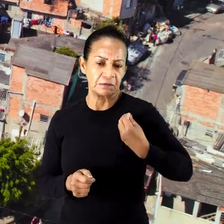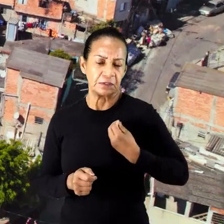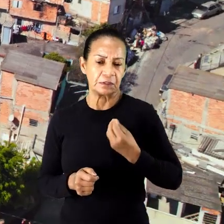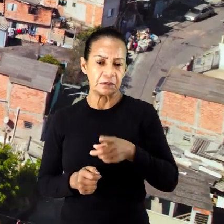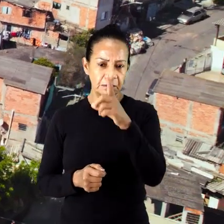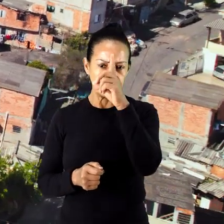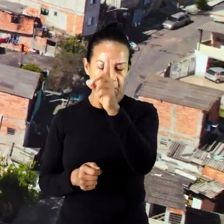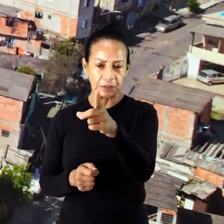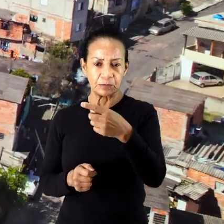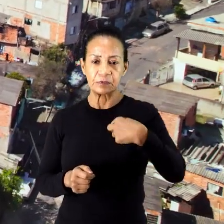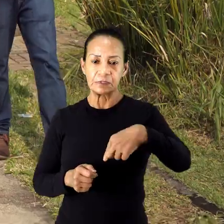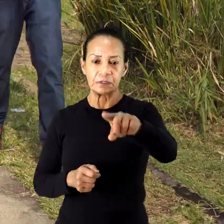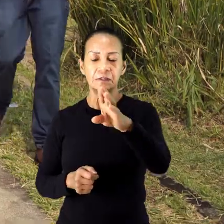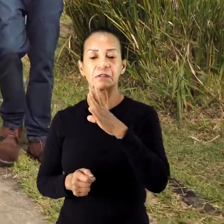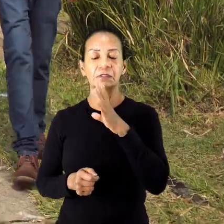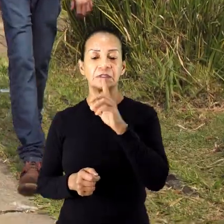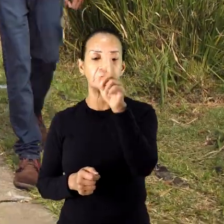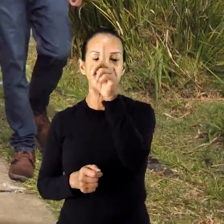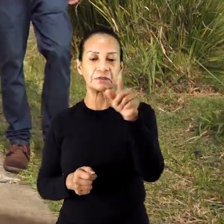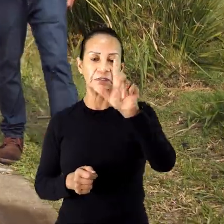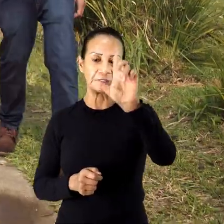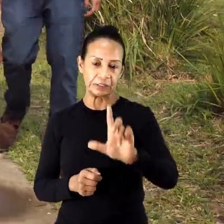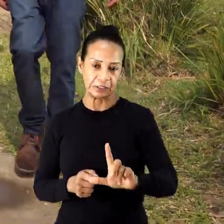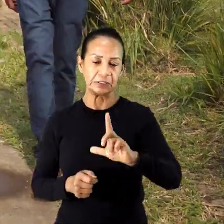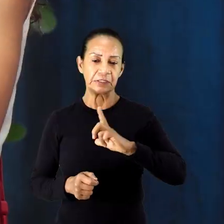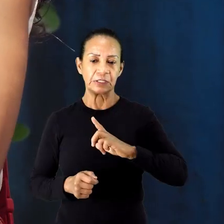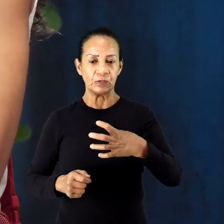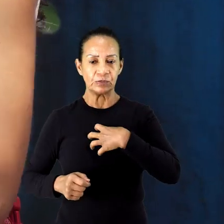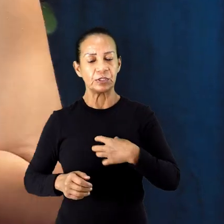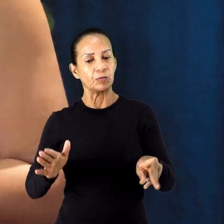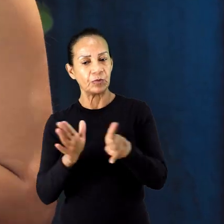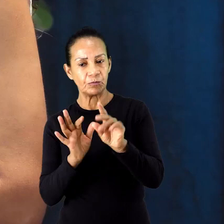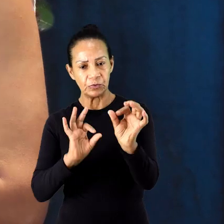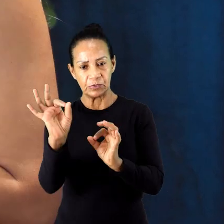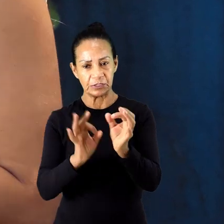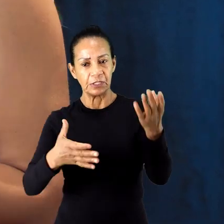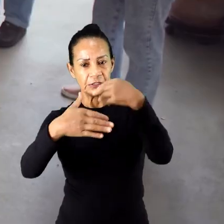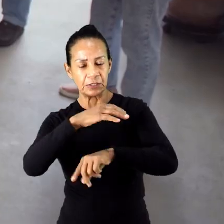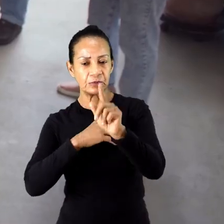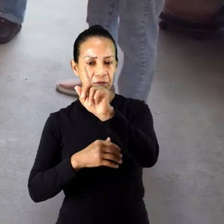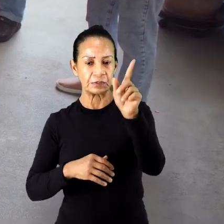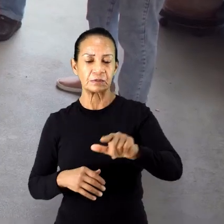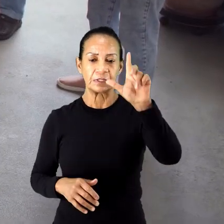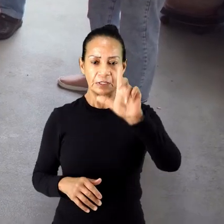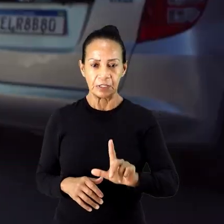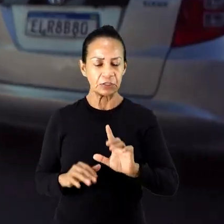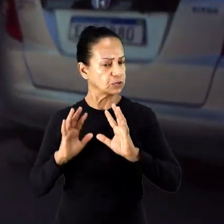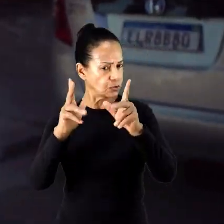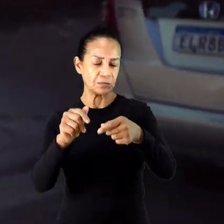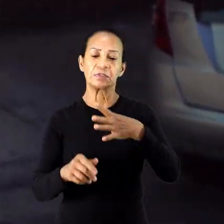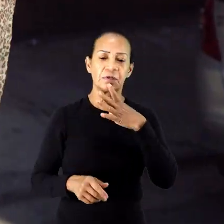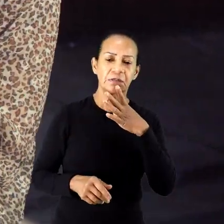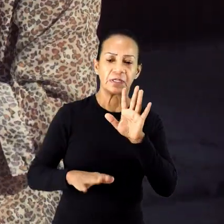para a Zona Leste, né, é justamente porque lá tem essa riqueza, tem também uma forma de se organizar. Dentro da Zona Leste,